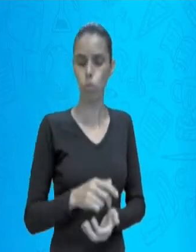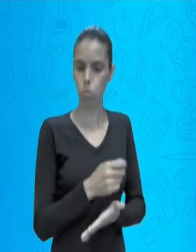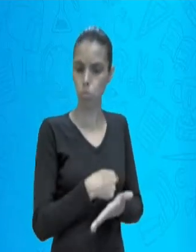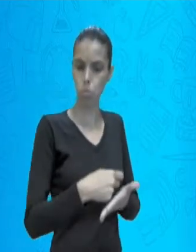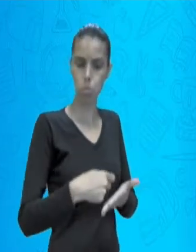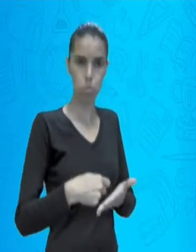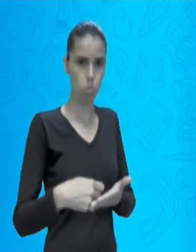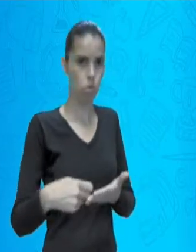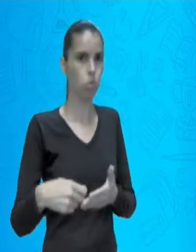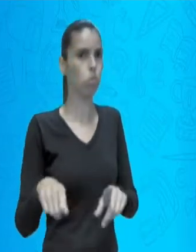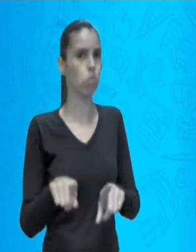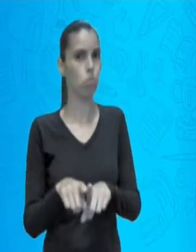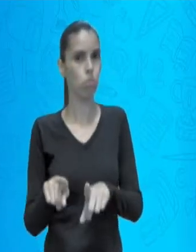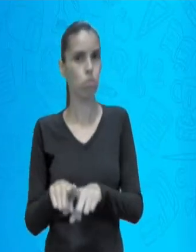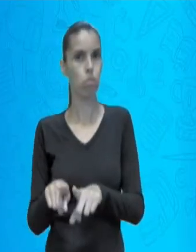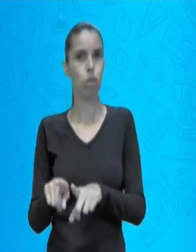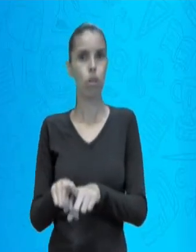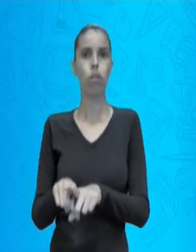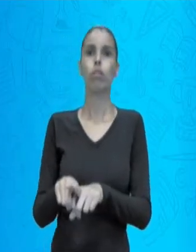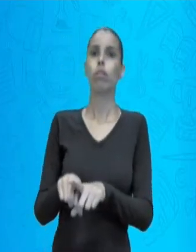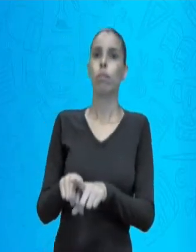quer dizer a palavra